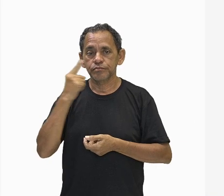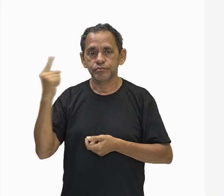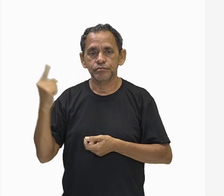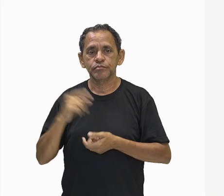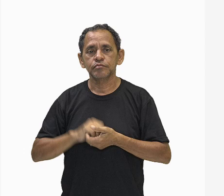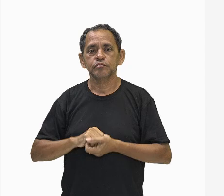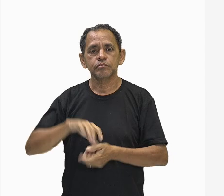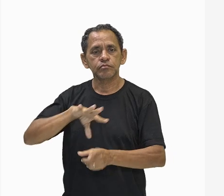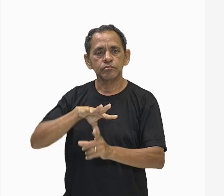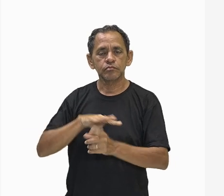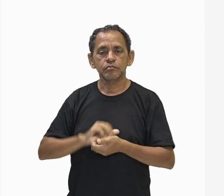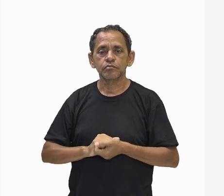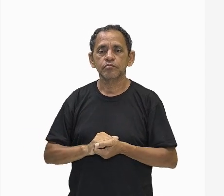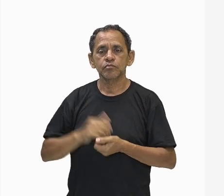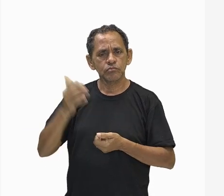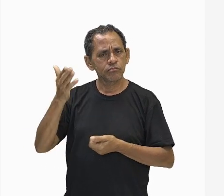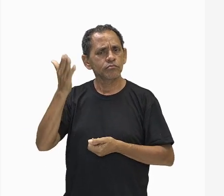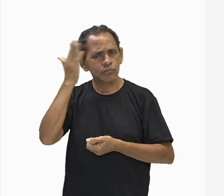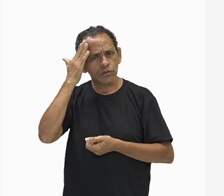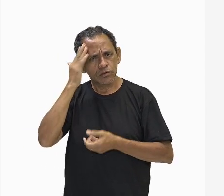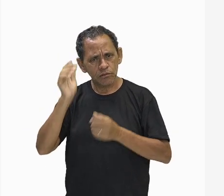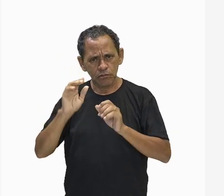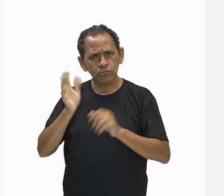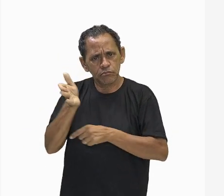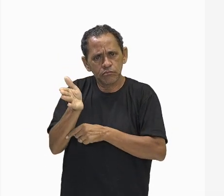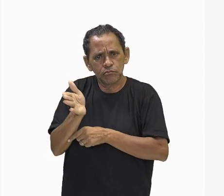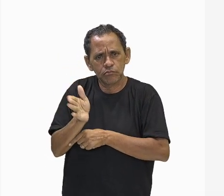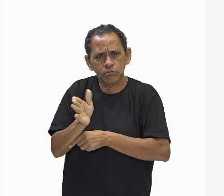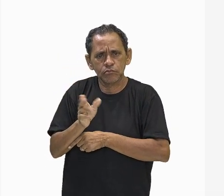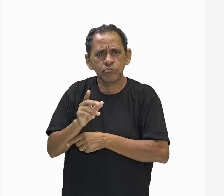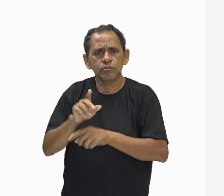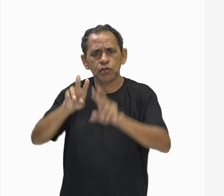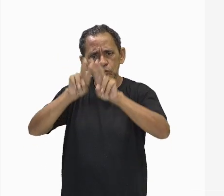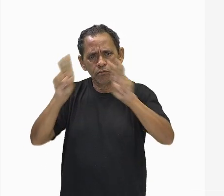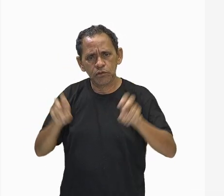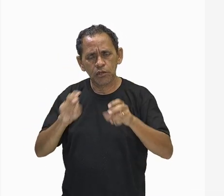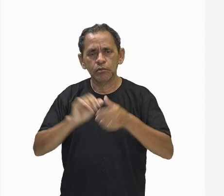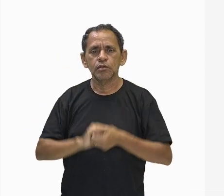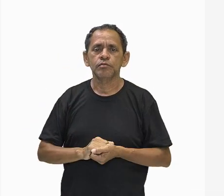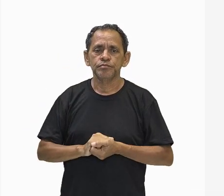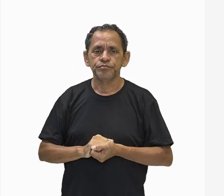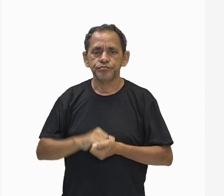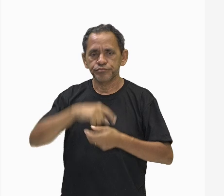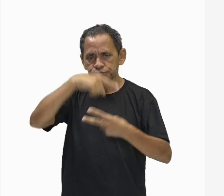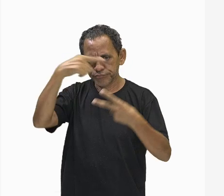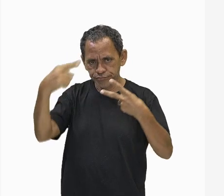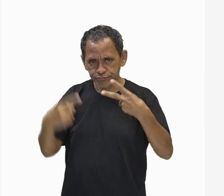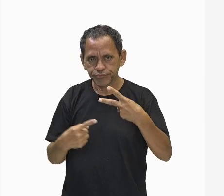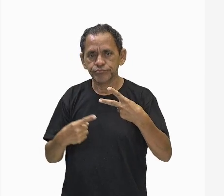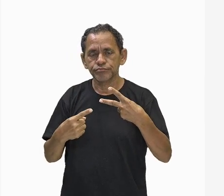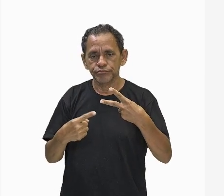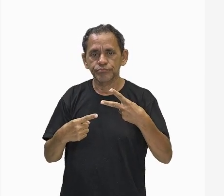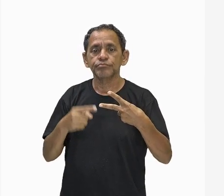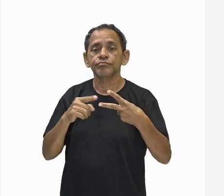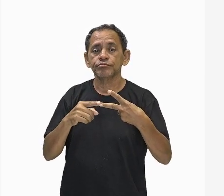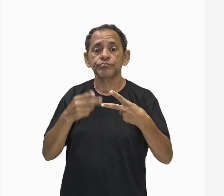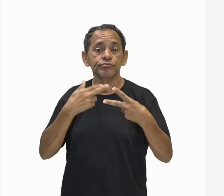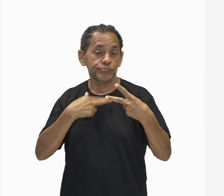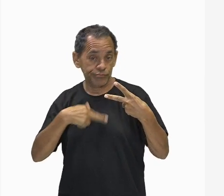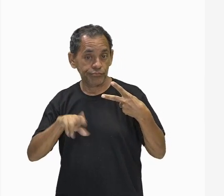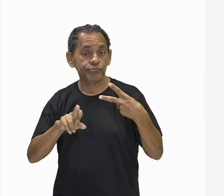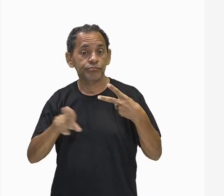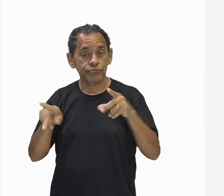Bem, galerinha, a gente já entendeu um pouquinho sobre a questão iconoclasta, já entendeu também sobre essa questão, as questões religiosas